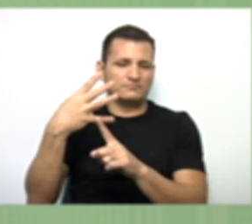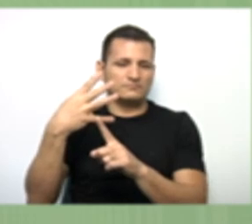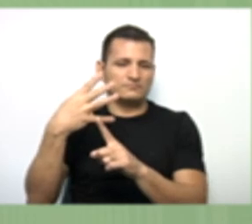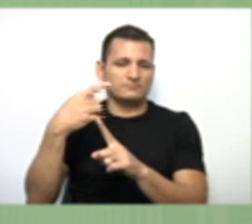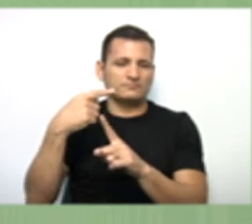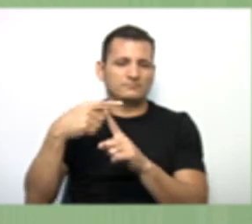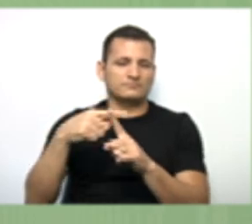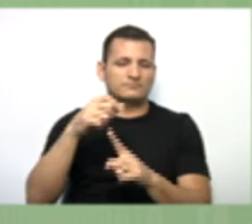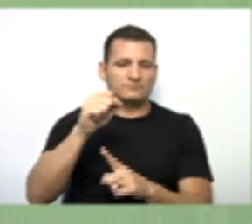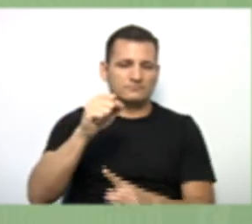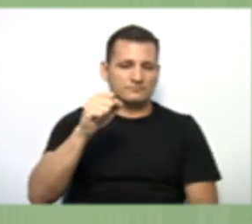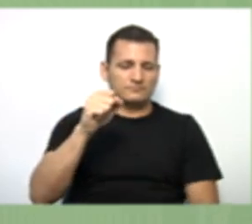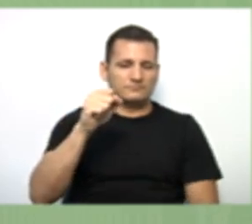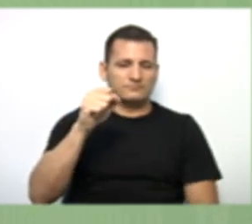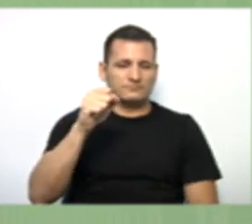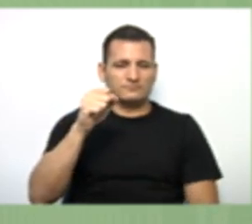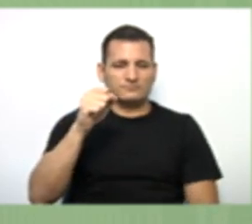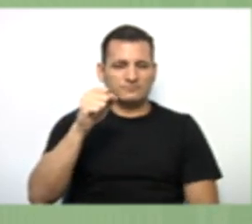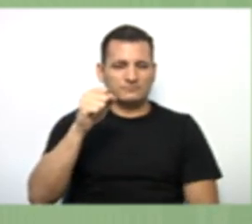mais 8, 12.